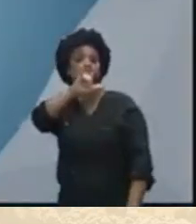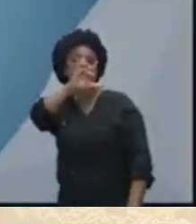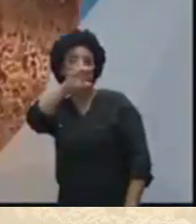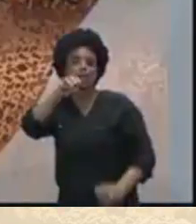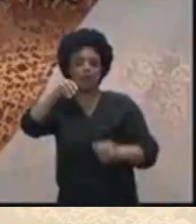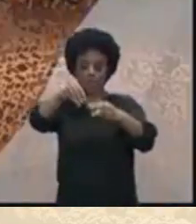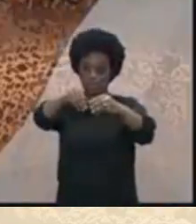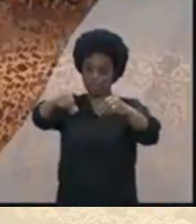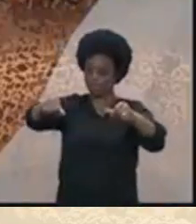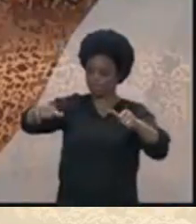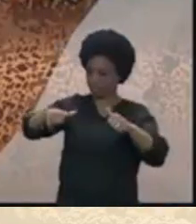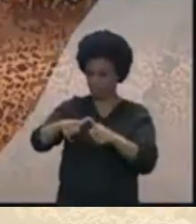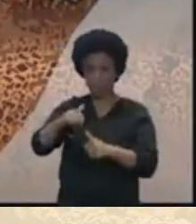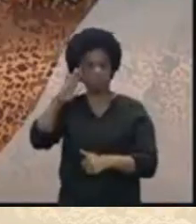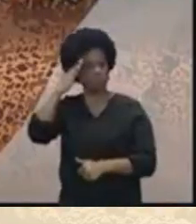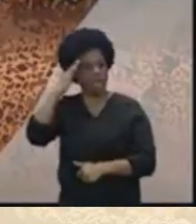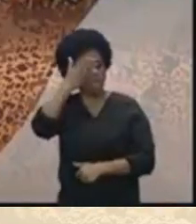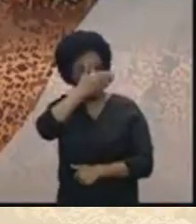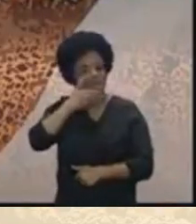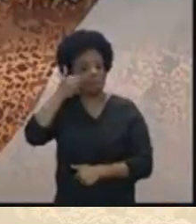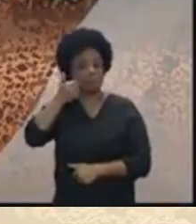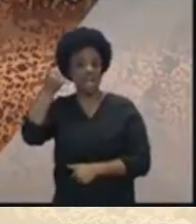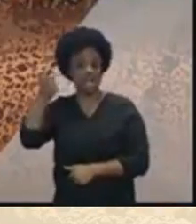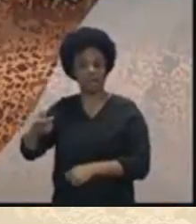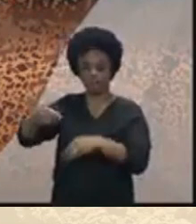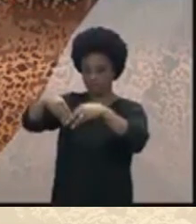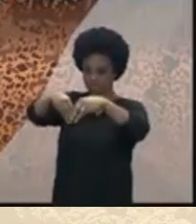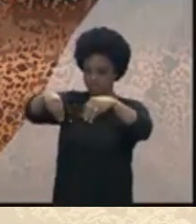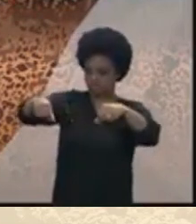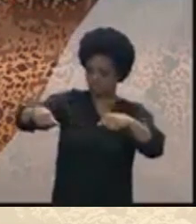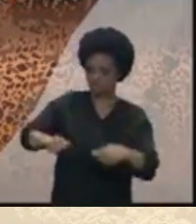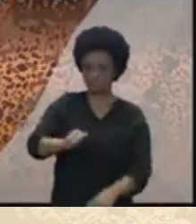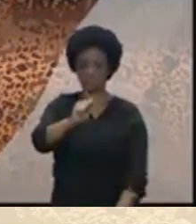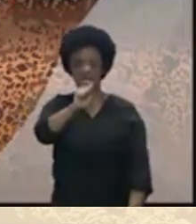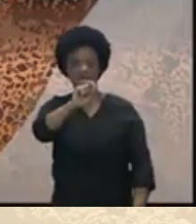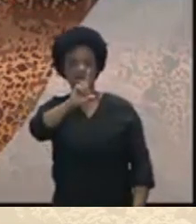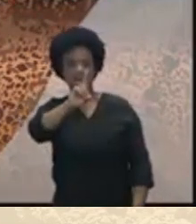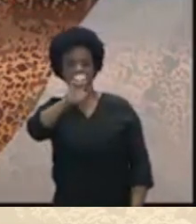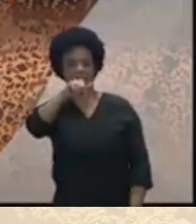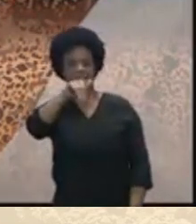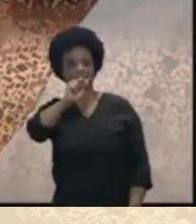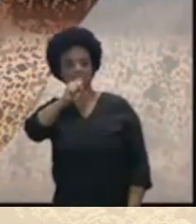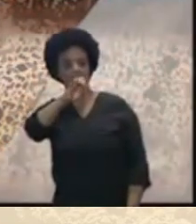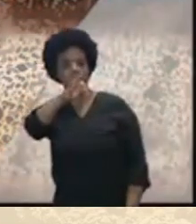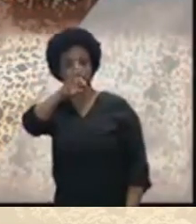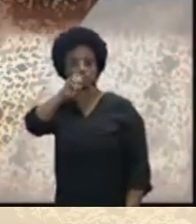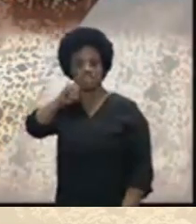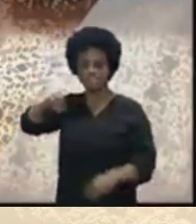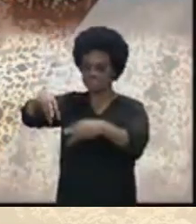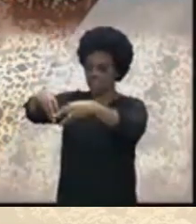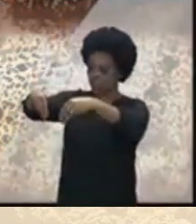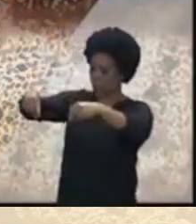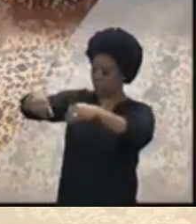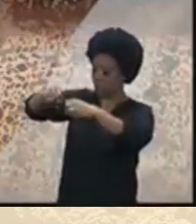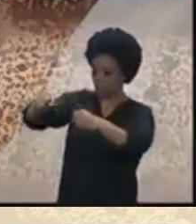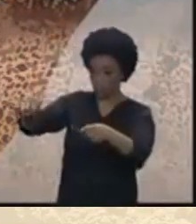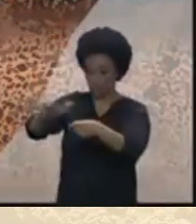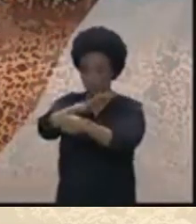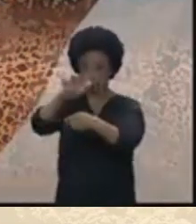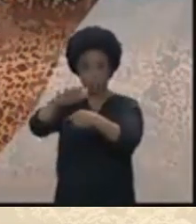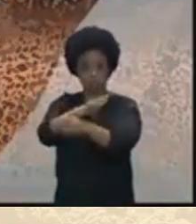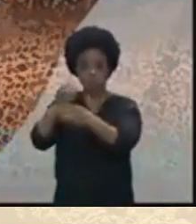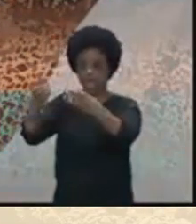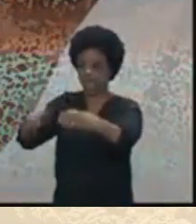Para entender o conceito de adensamento, é importante ter em mente que, em solos argilosos saturados, os espaços vazios